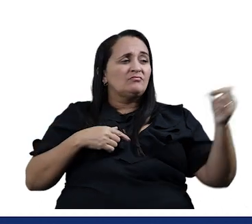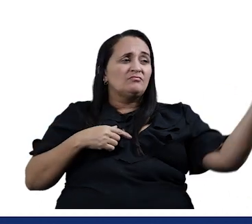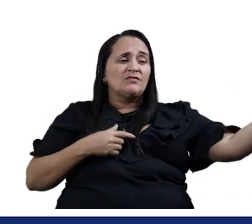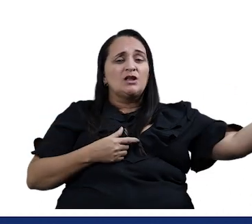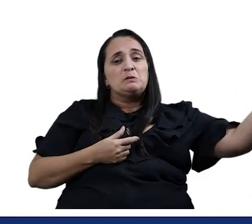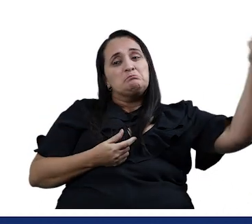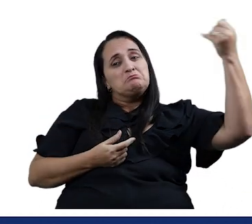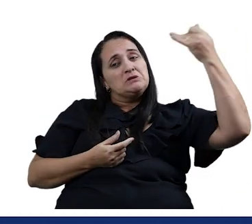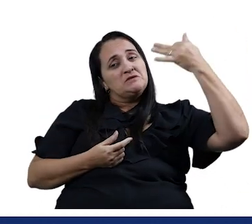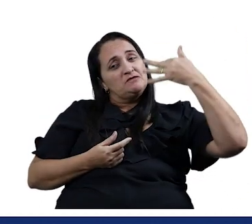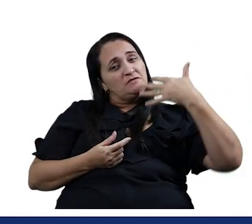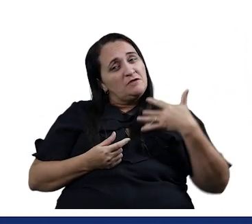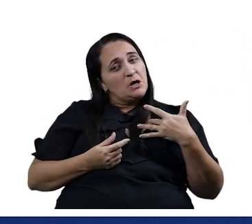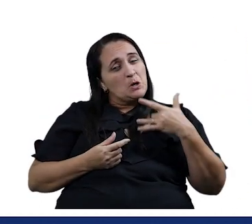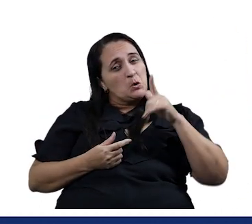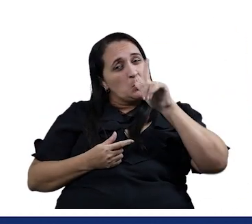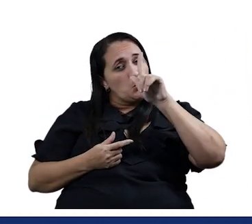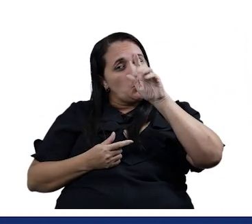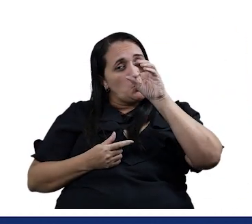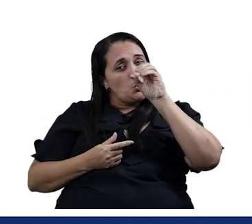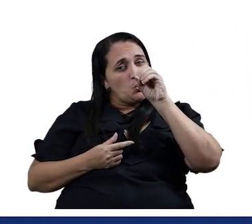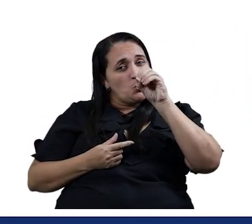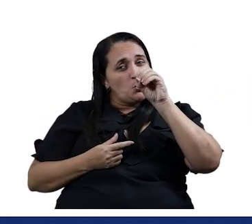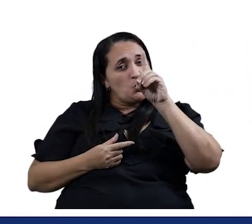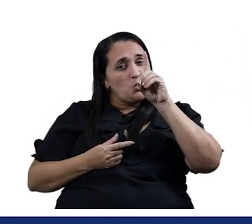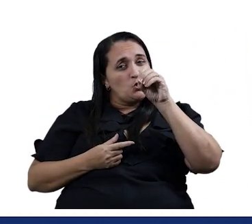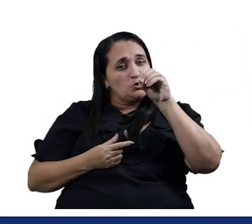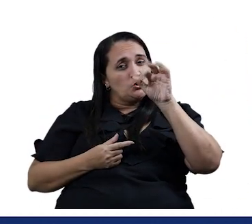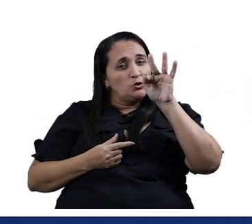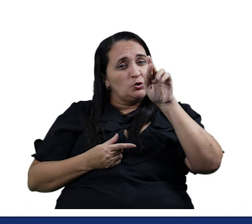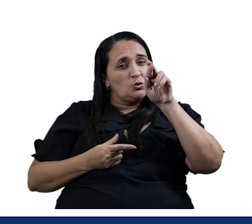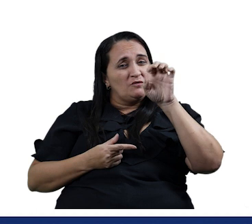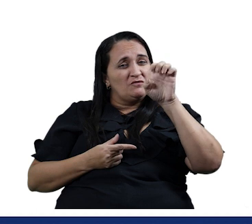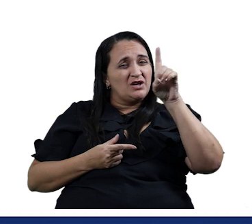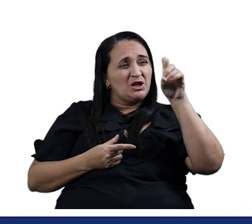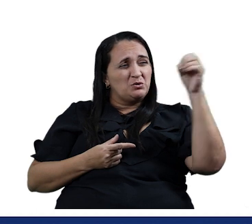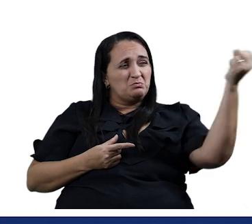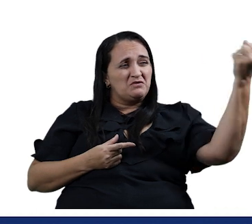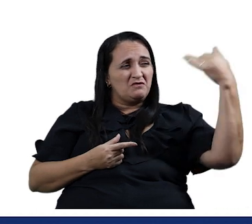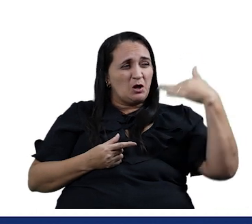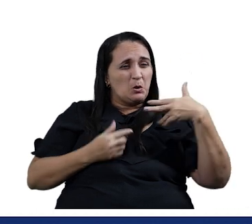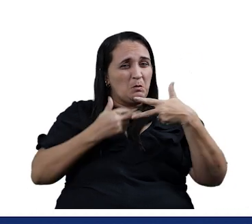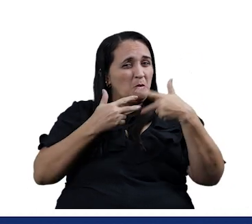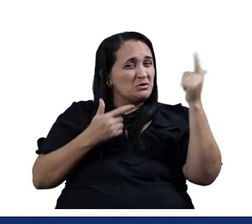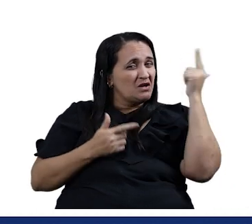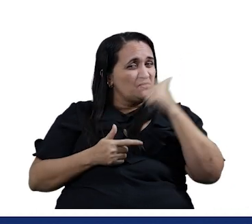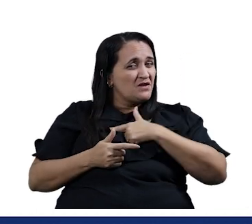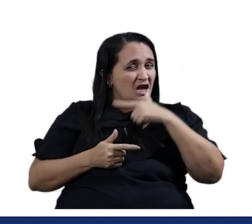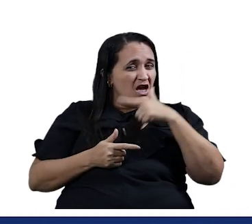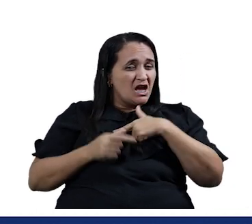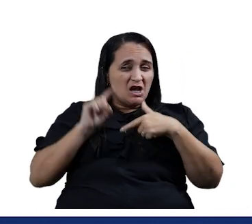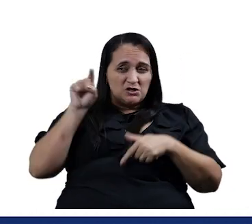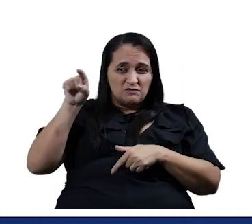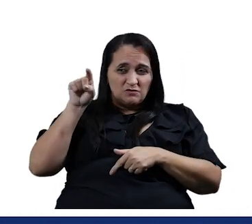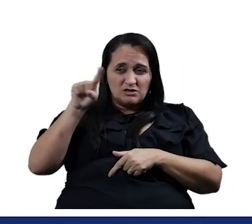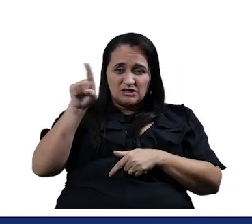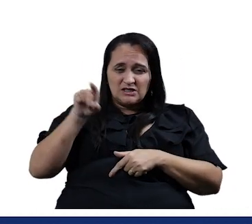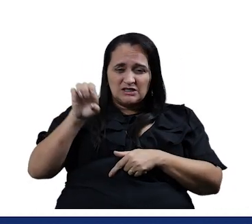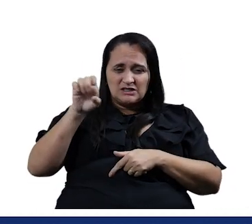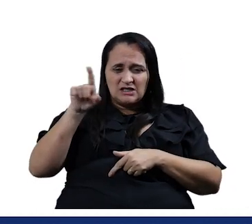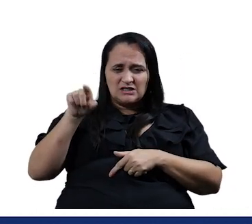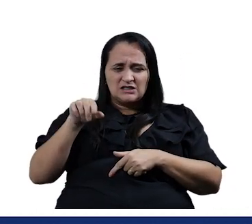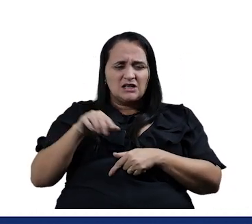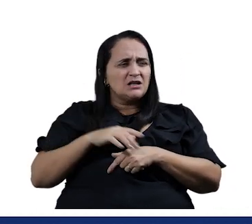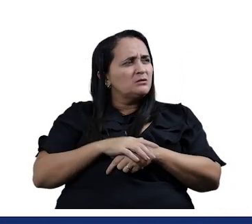Godofredo me contou uma coisa muito feia de você, Zezé. É verdade?